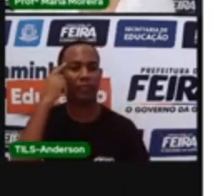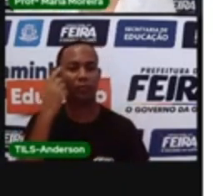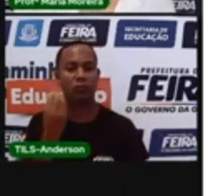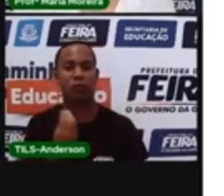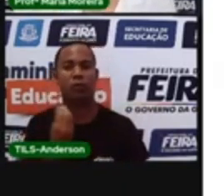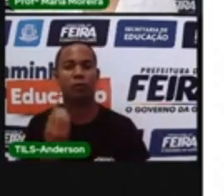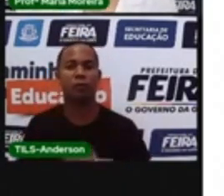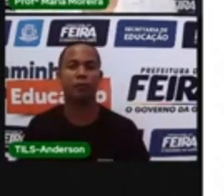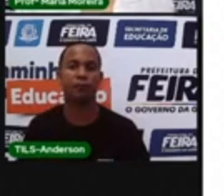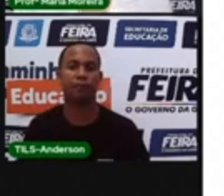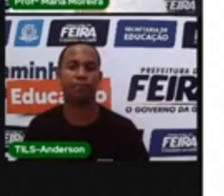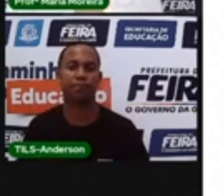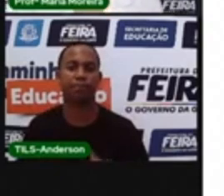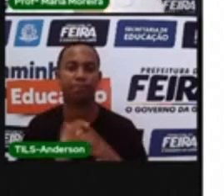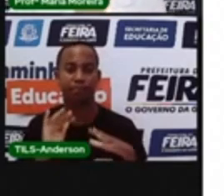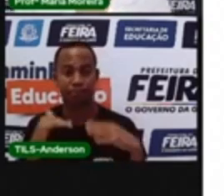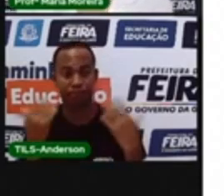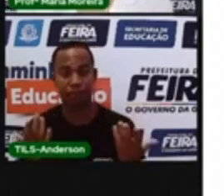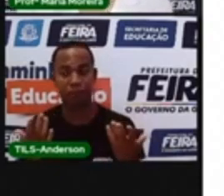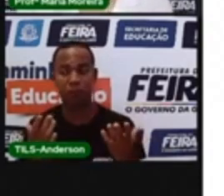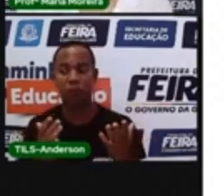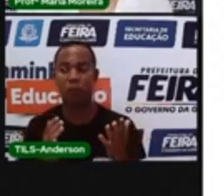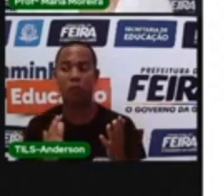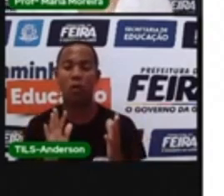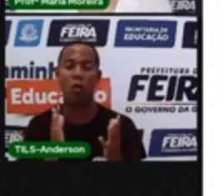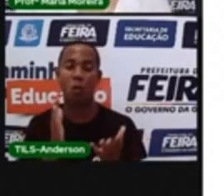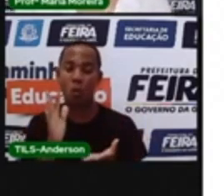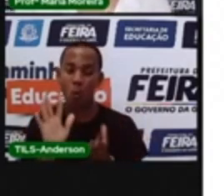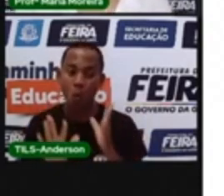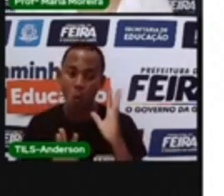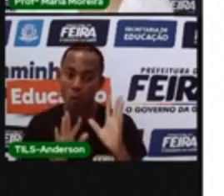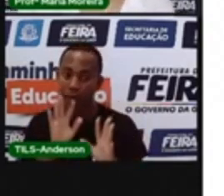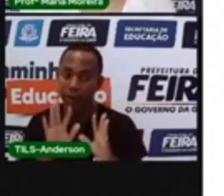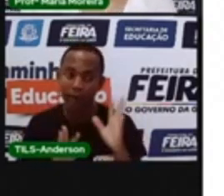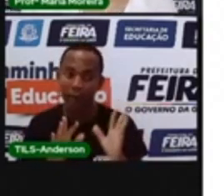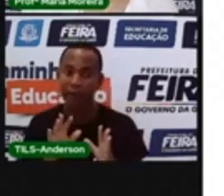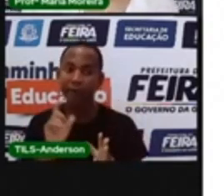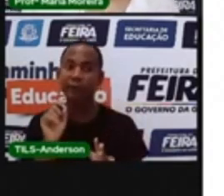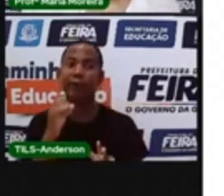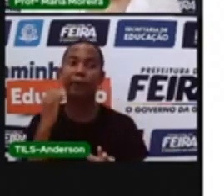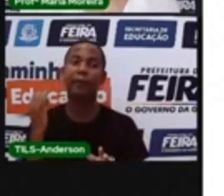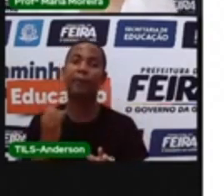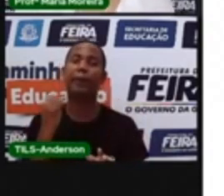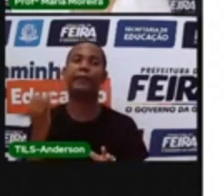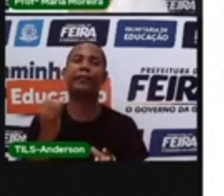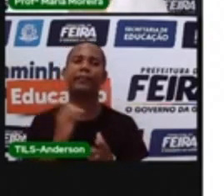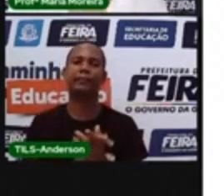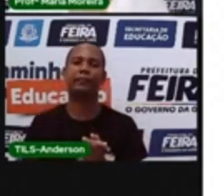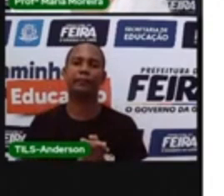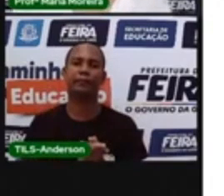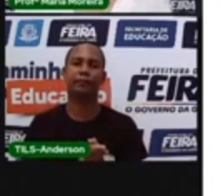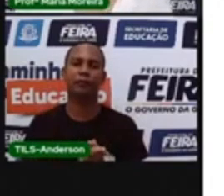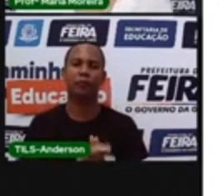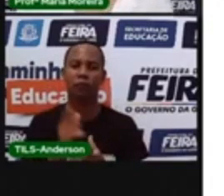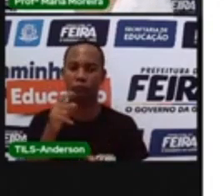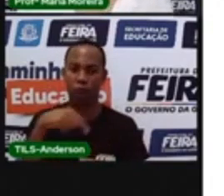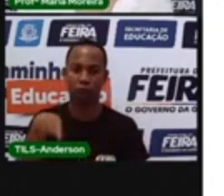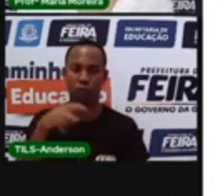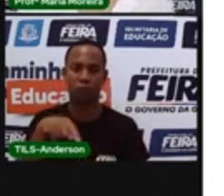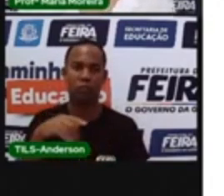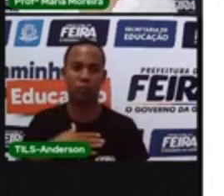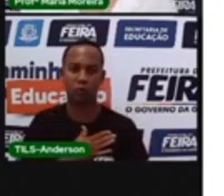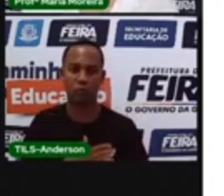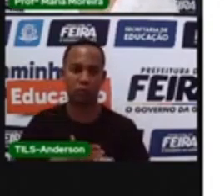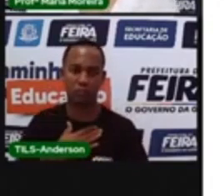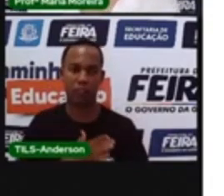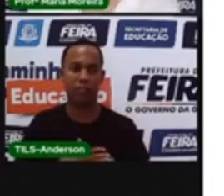isso. Bom, esses cuidados, eles são fundamentais para a saúde e o bem-estar, como a Pró disse. Afinal, todos nós gostamos do